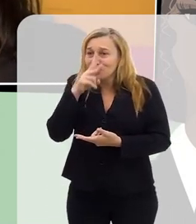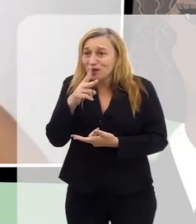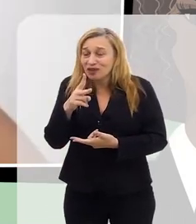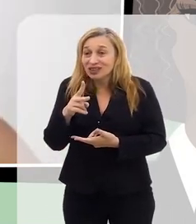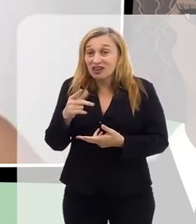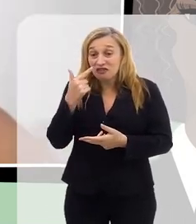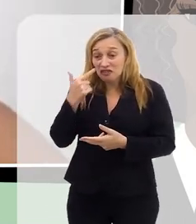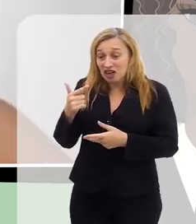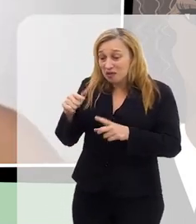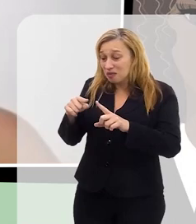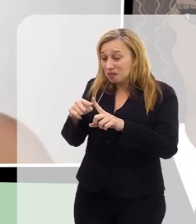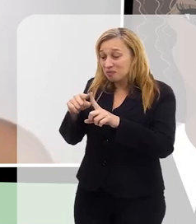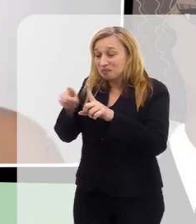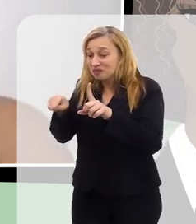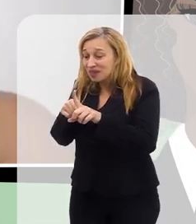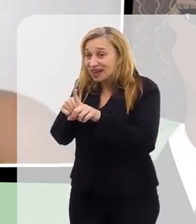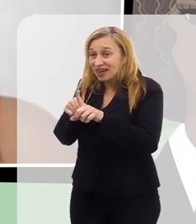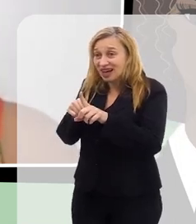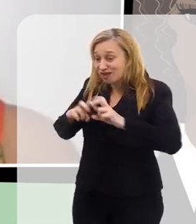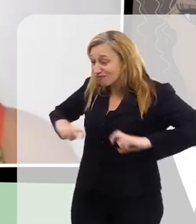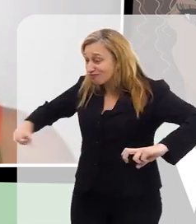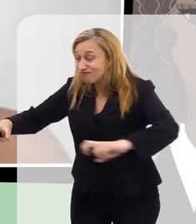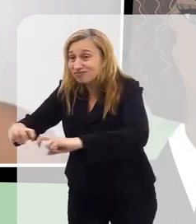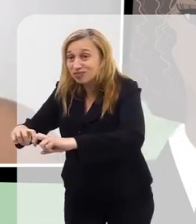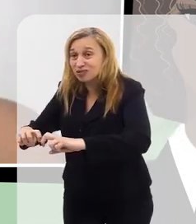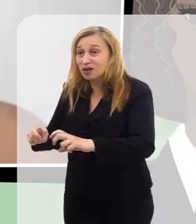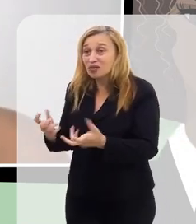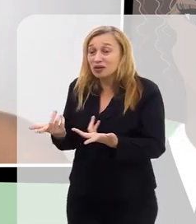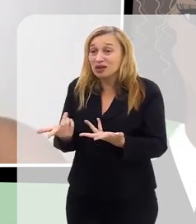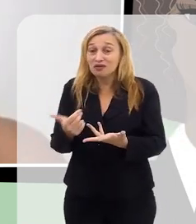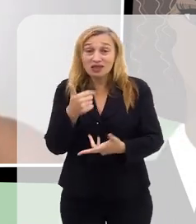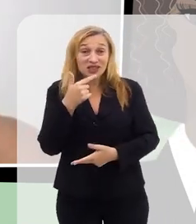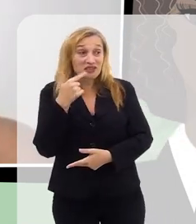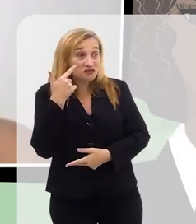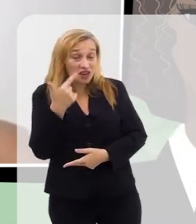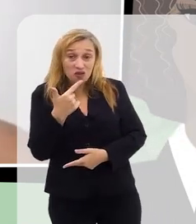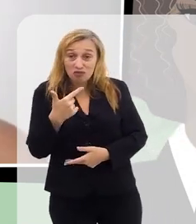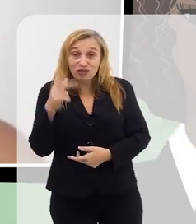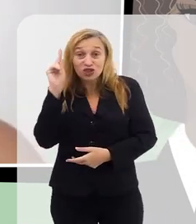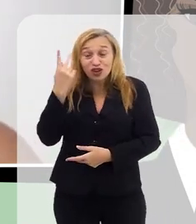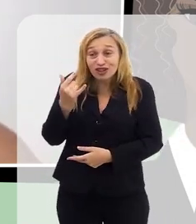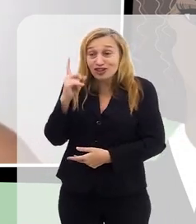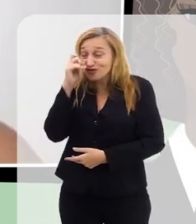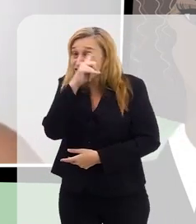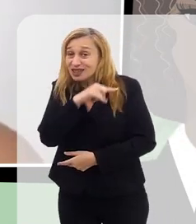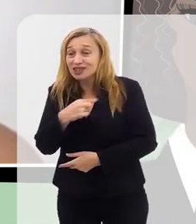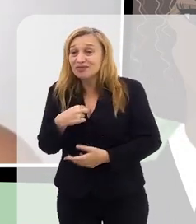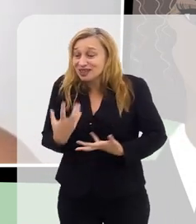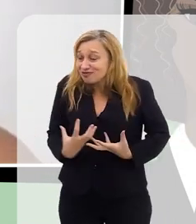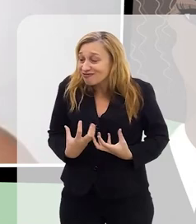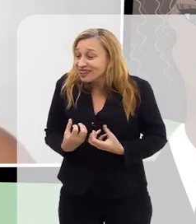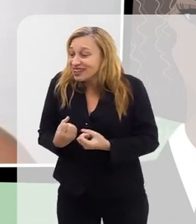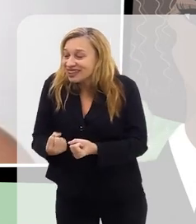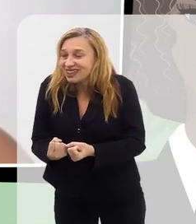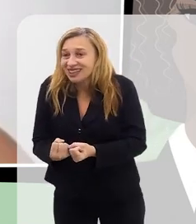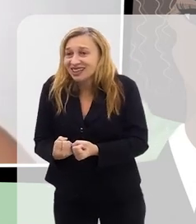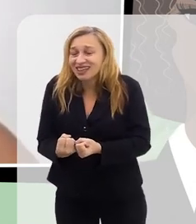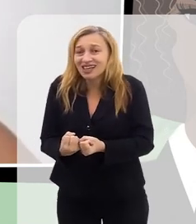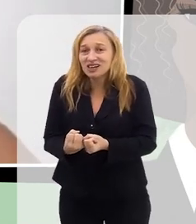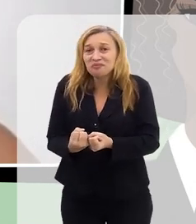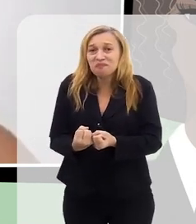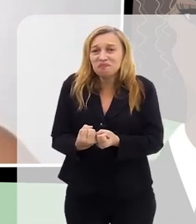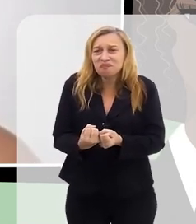né? Então você chegar num grupo onde tem mulheres grávidas, e aí chega uma puérpera com uma história tão densa, tão difícil. Mas eu fui muito